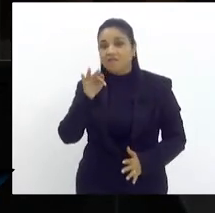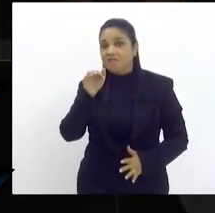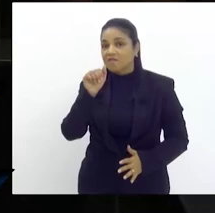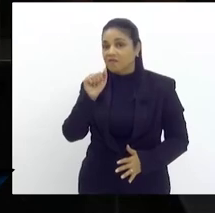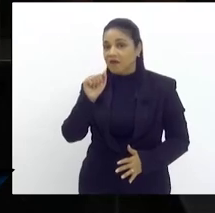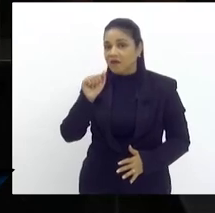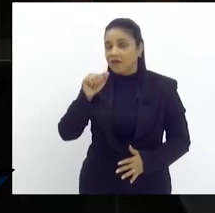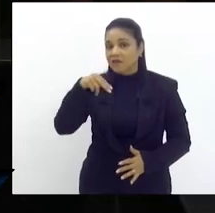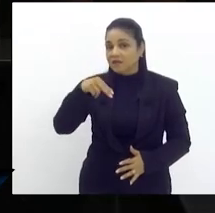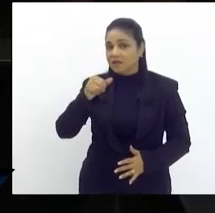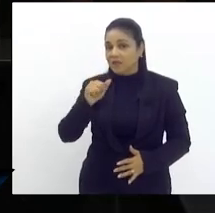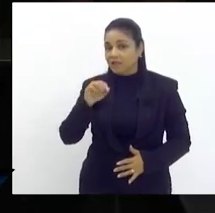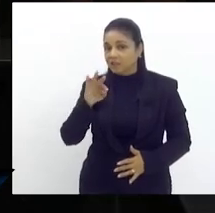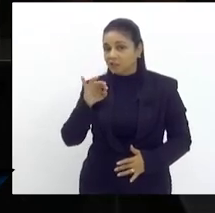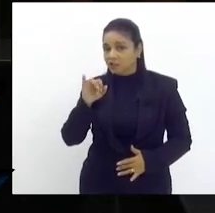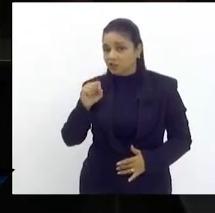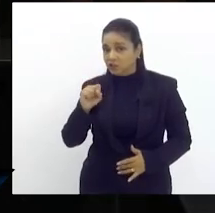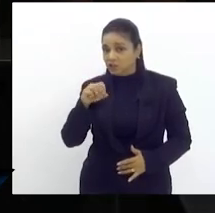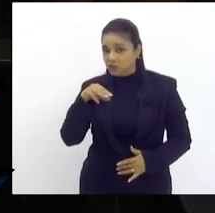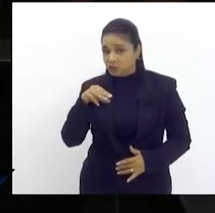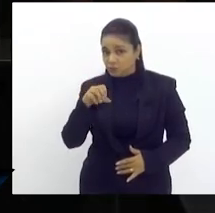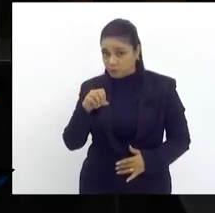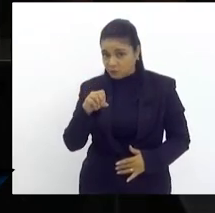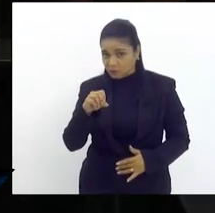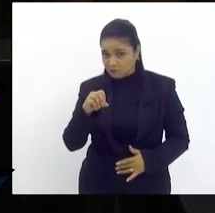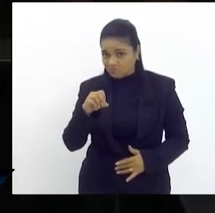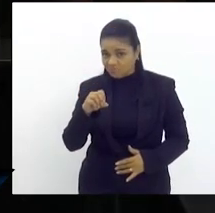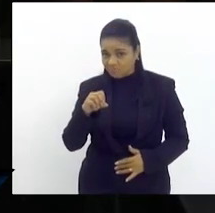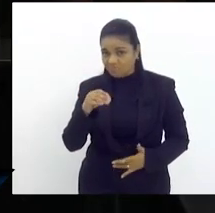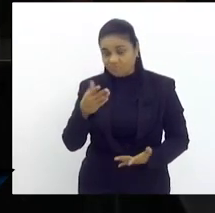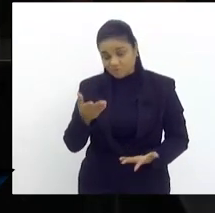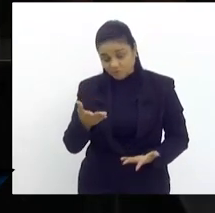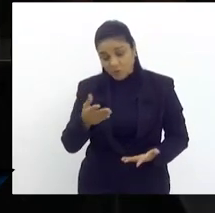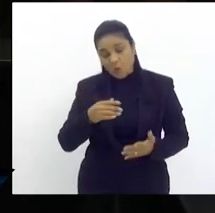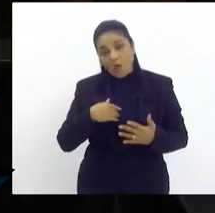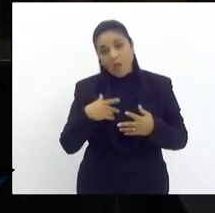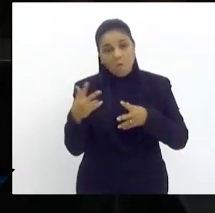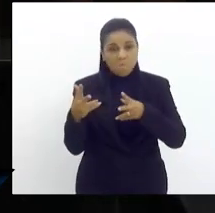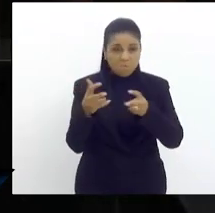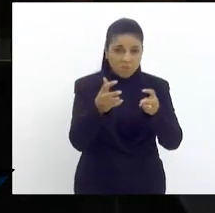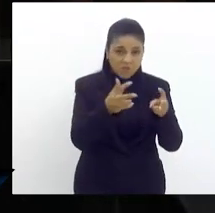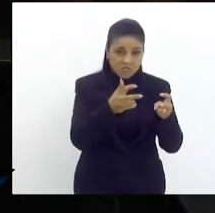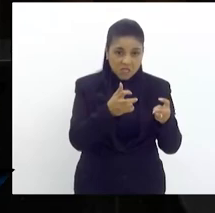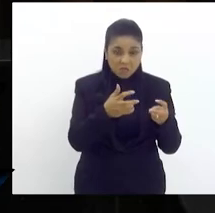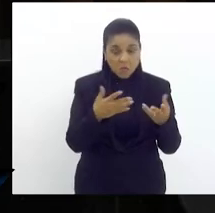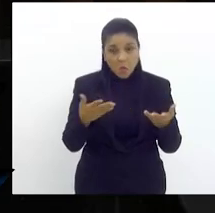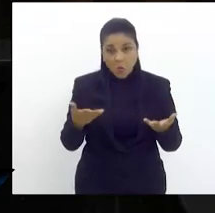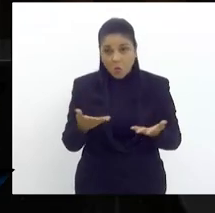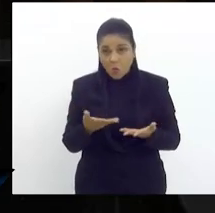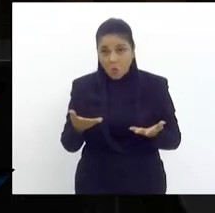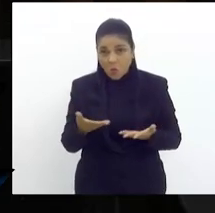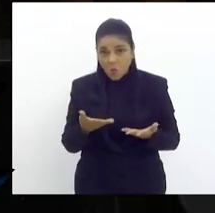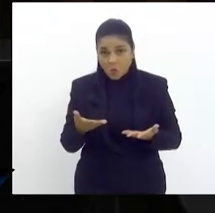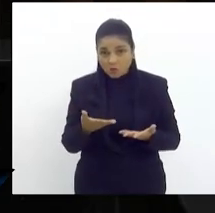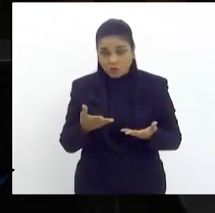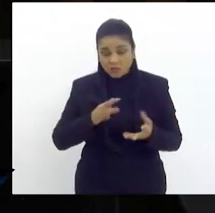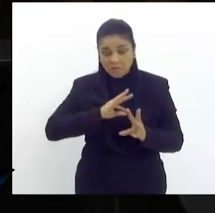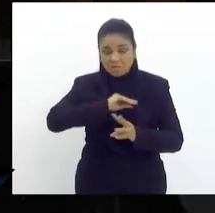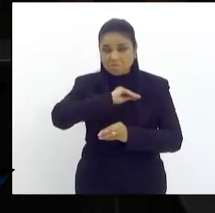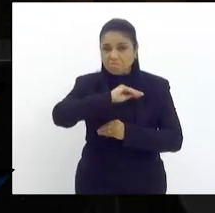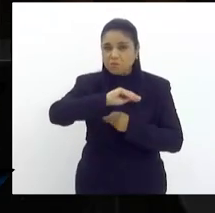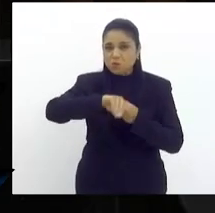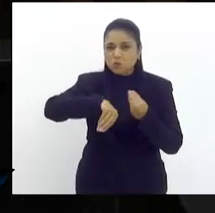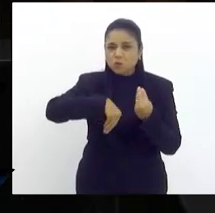que nós temos visto a ponto de se haver hoje essa miscelânea